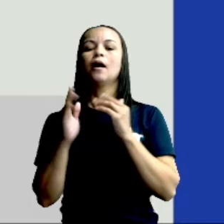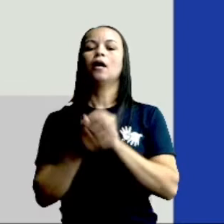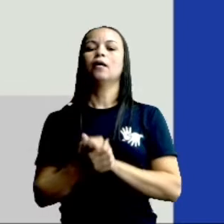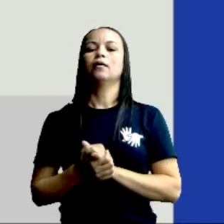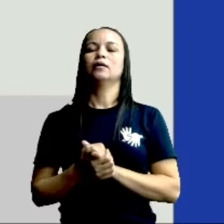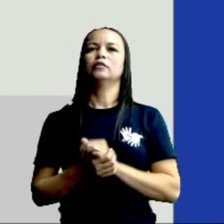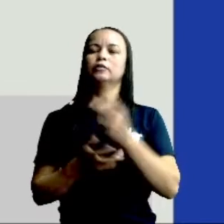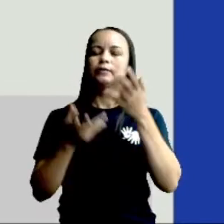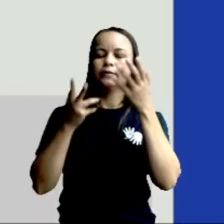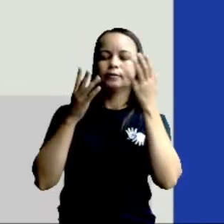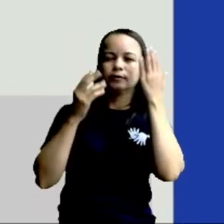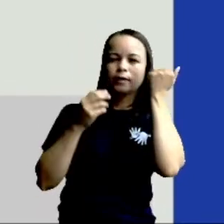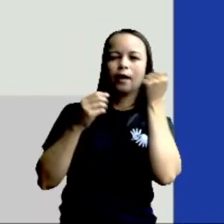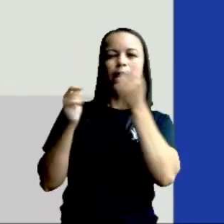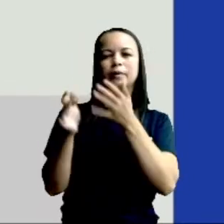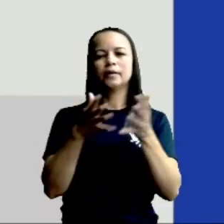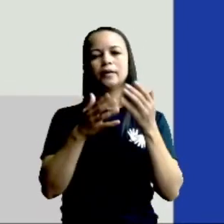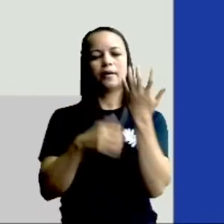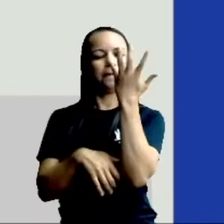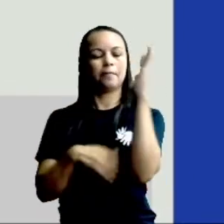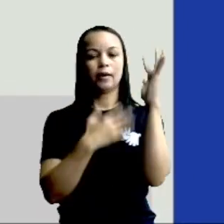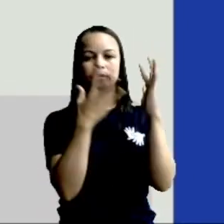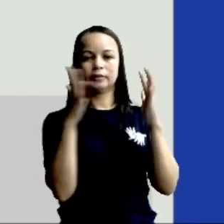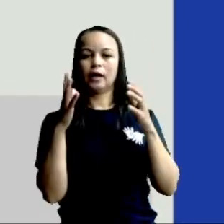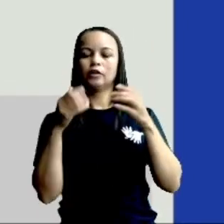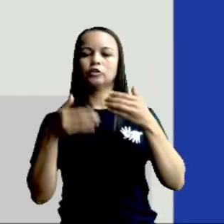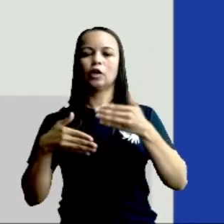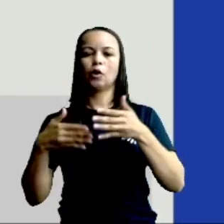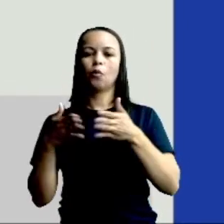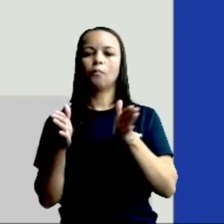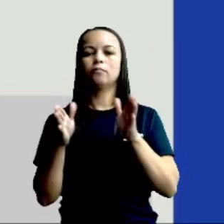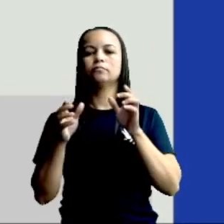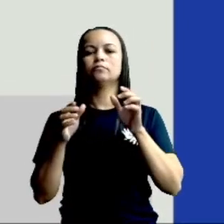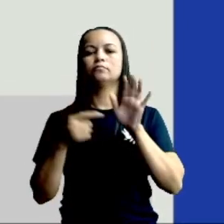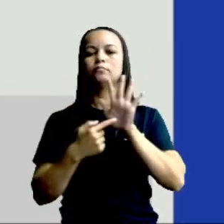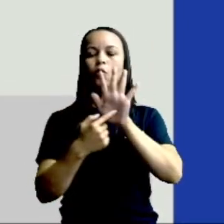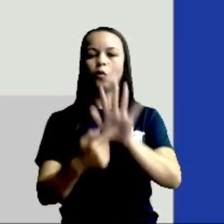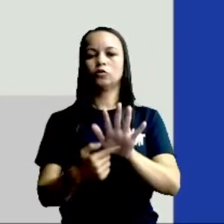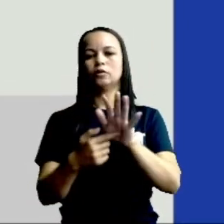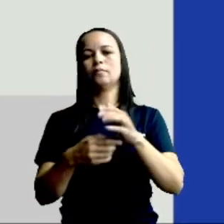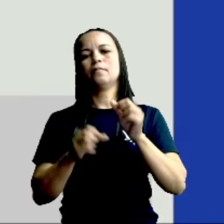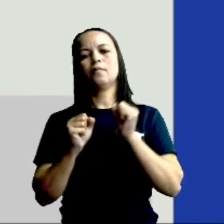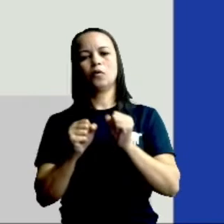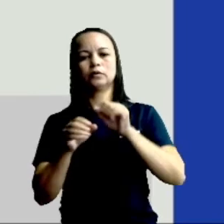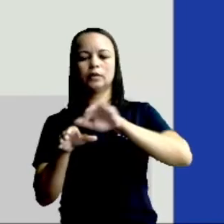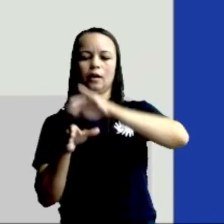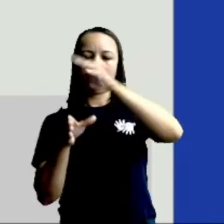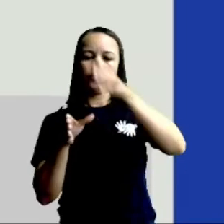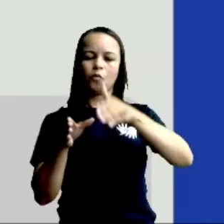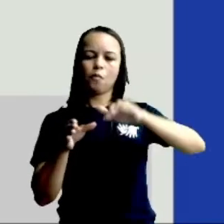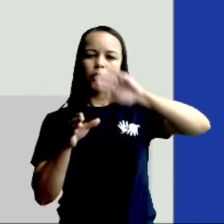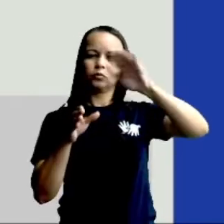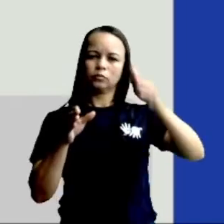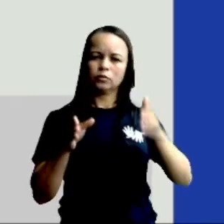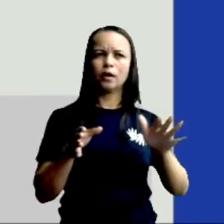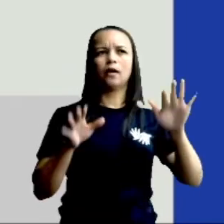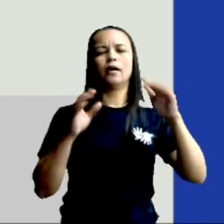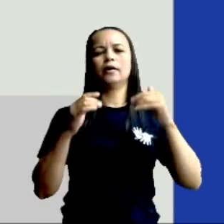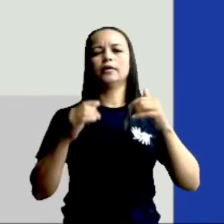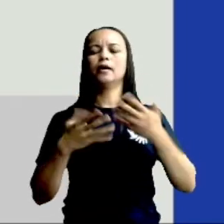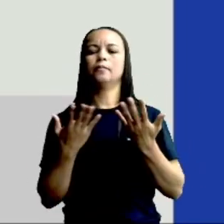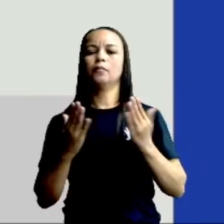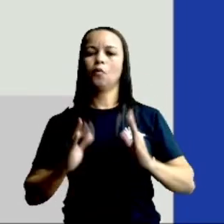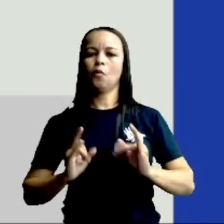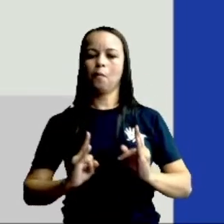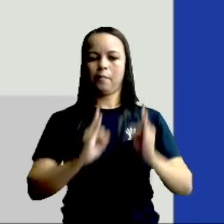a paisagem, ela é composta o quê? No ambiente. Pode ser por montanhas, por prédios, por